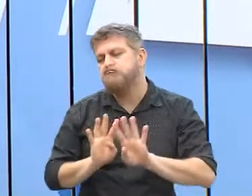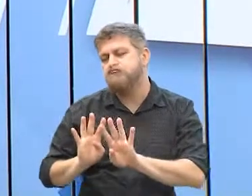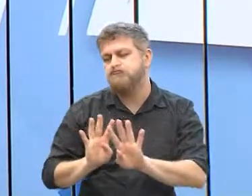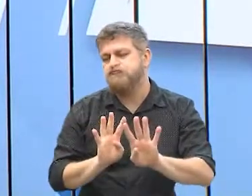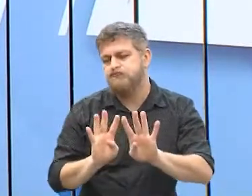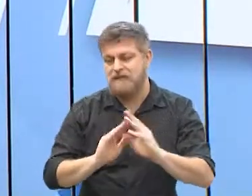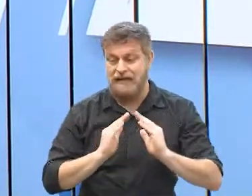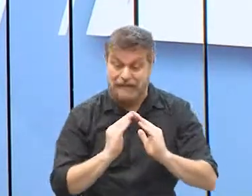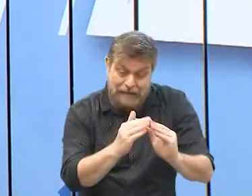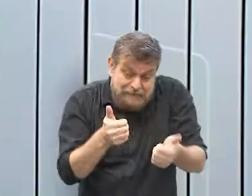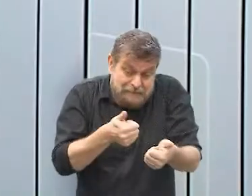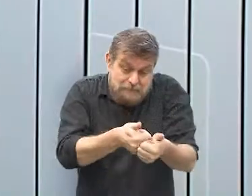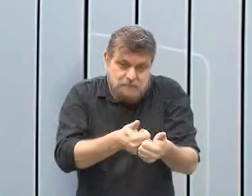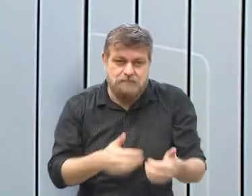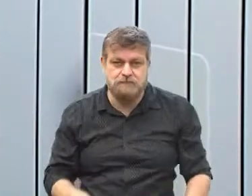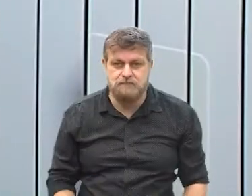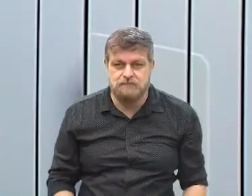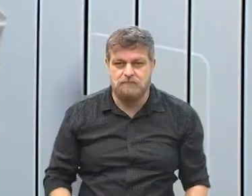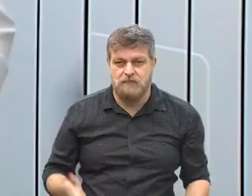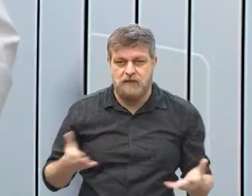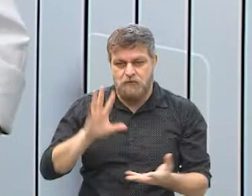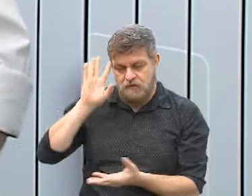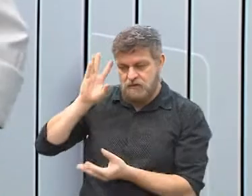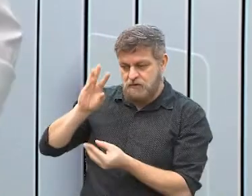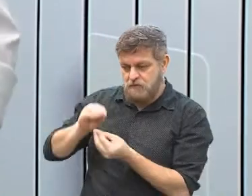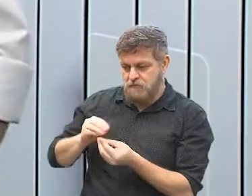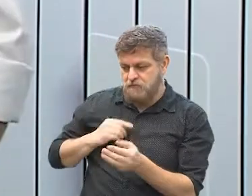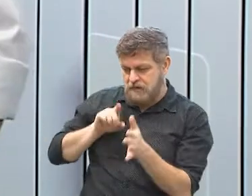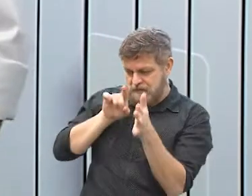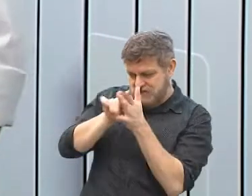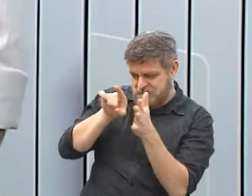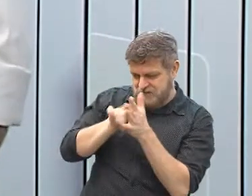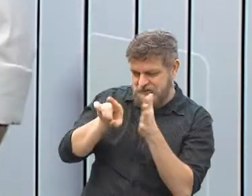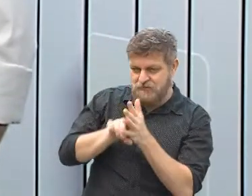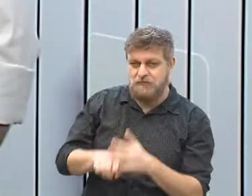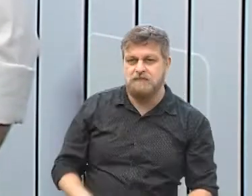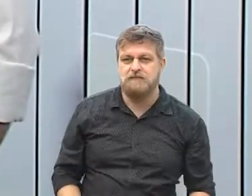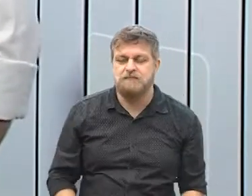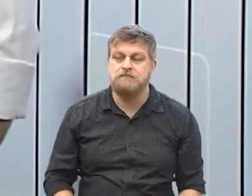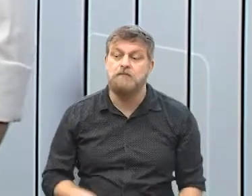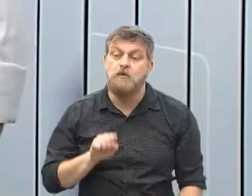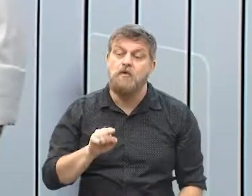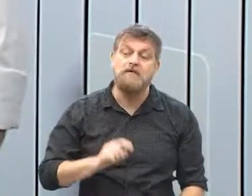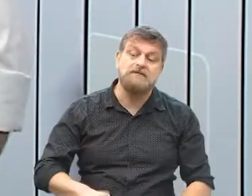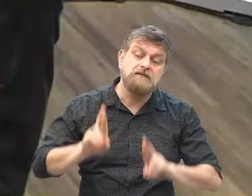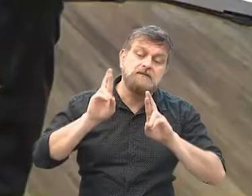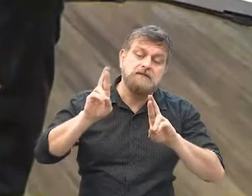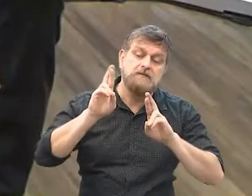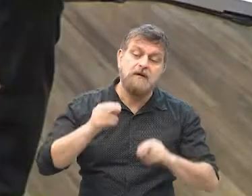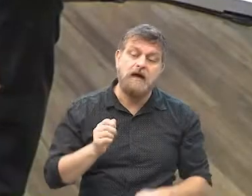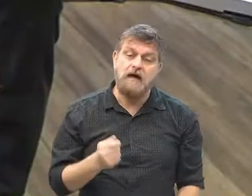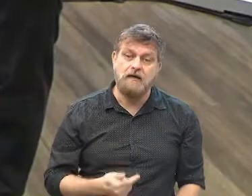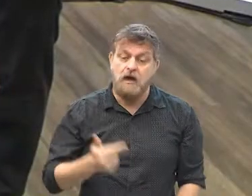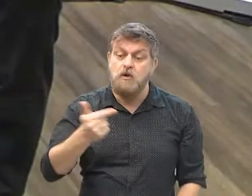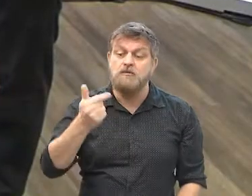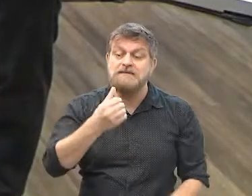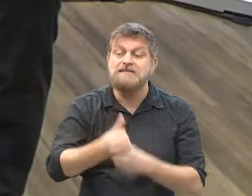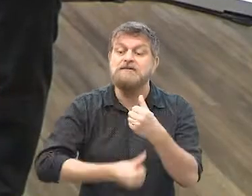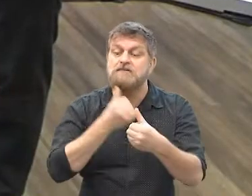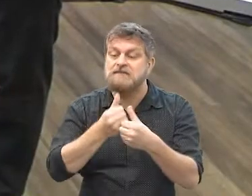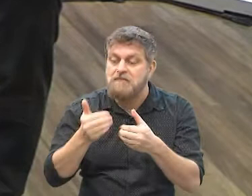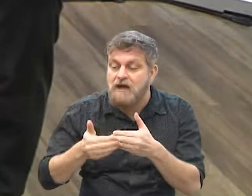entorno. Vereador, para encerrar da minha parte, o que você espera do segundo turno, do